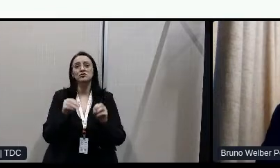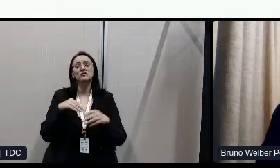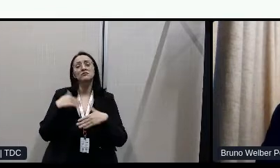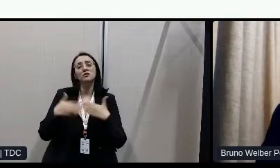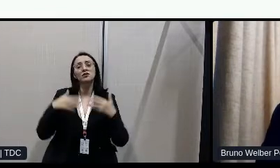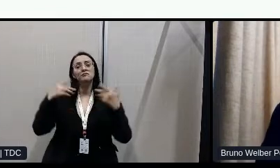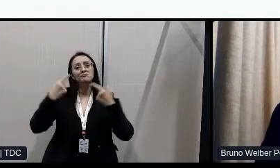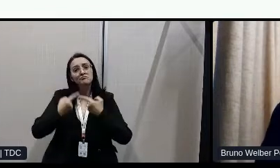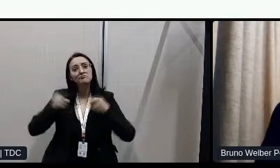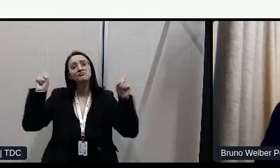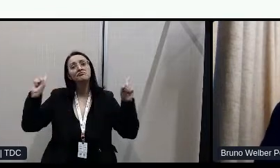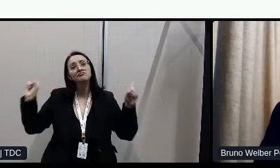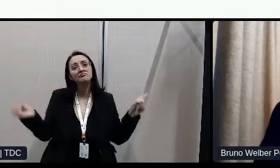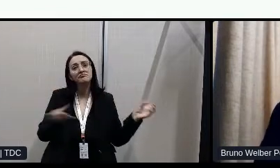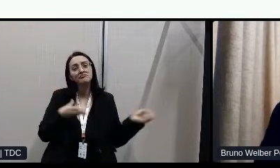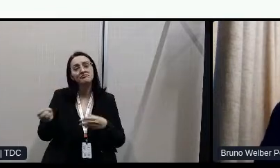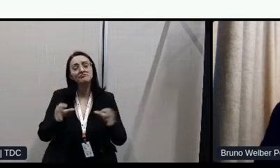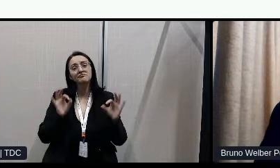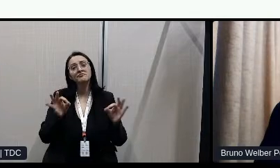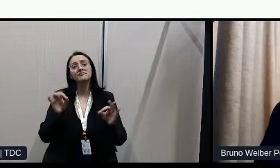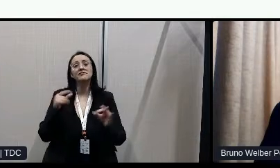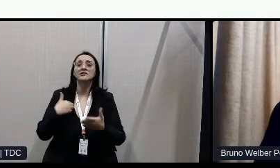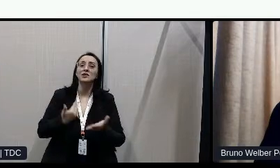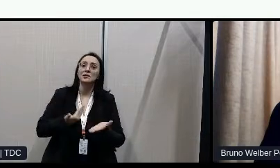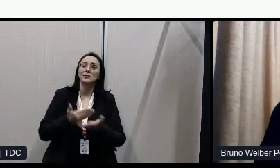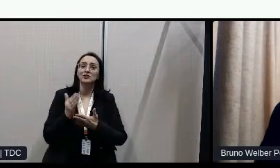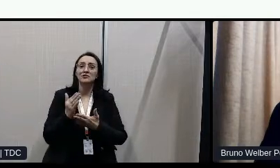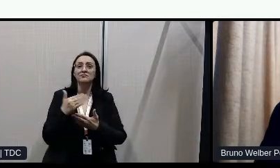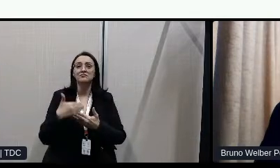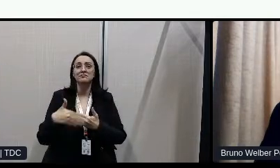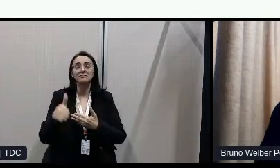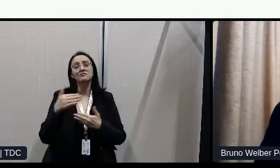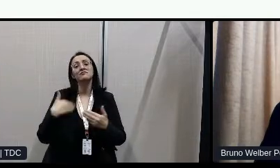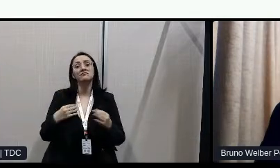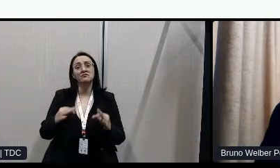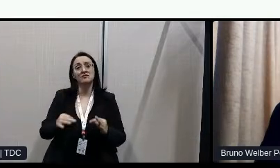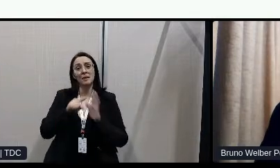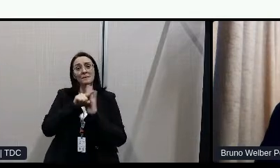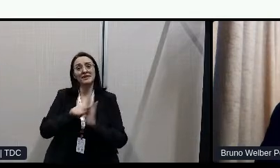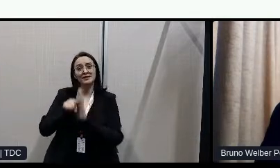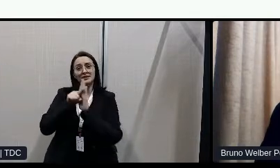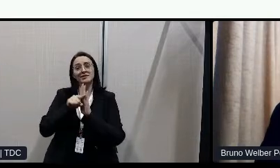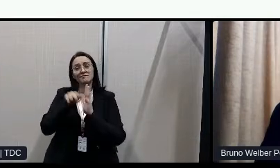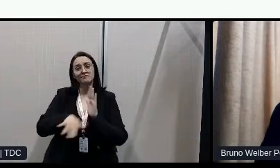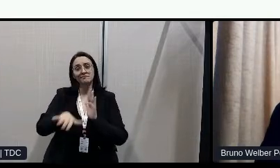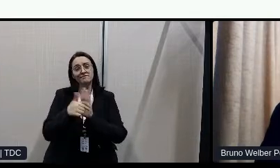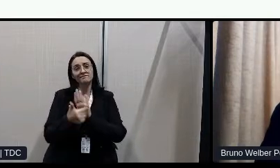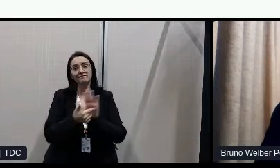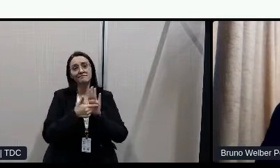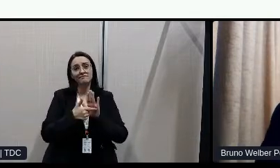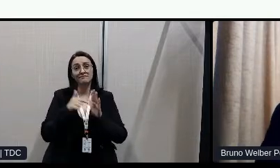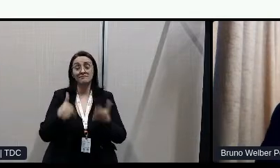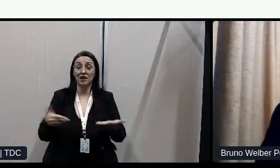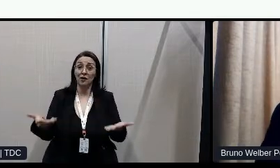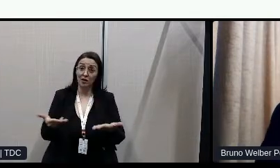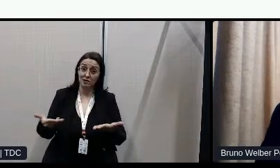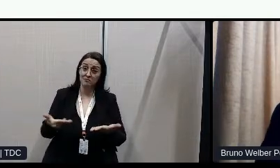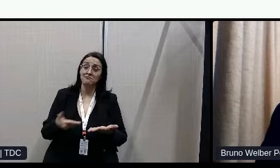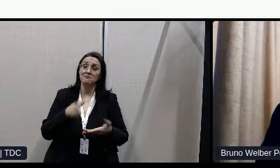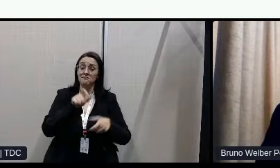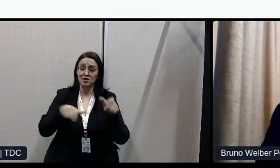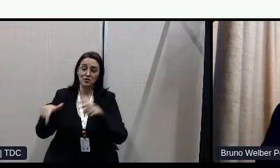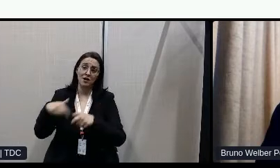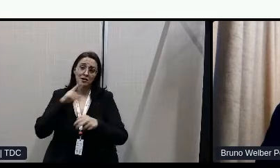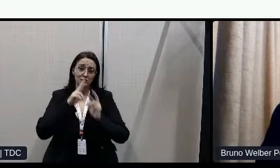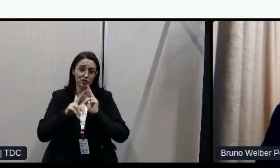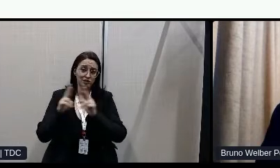ela, foi quando a gente abriu para pesquisas, a gente abriu para respostas, a gente abriu a pesquisa para as pessoas responder, então a gente